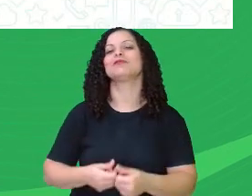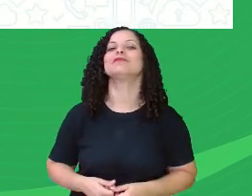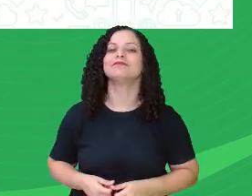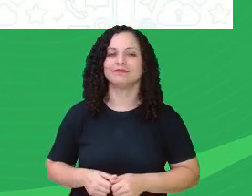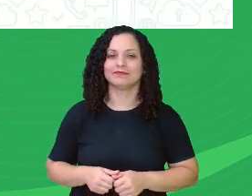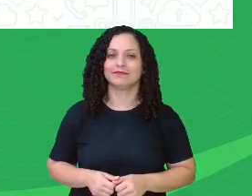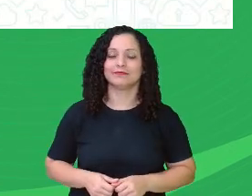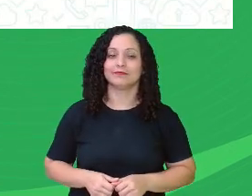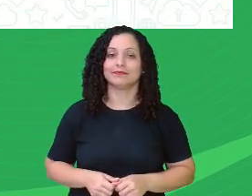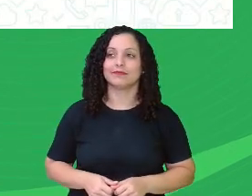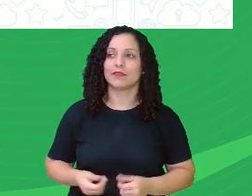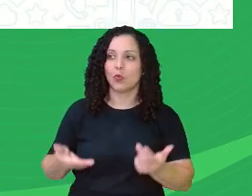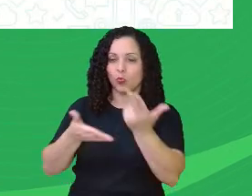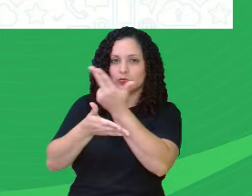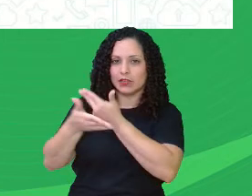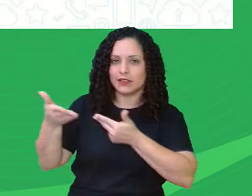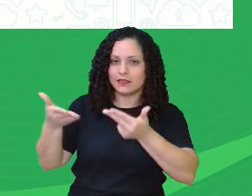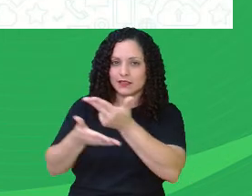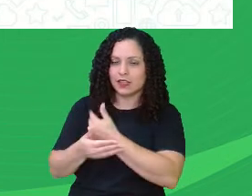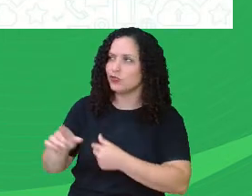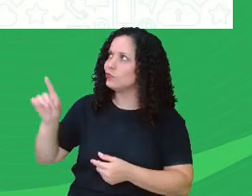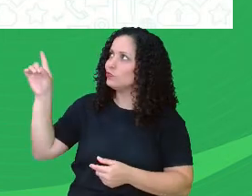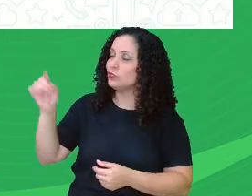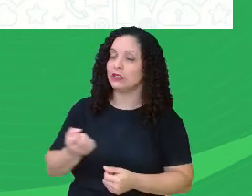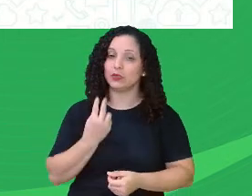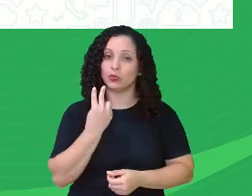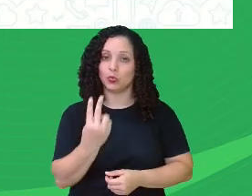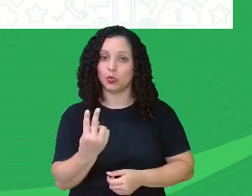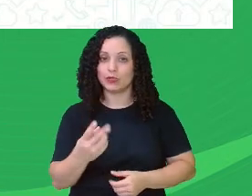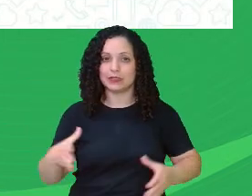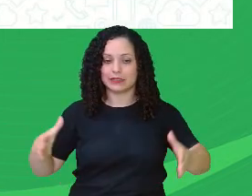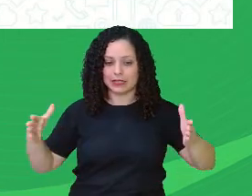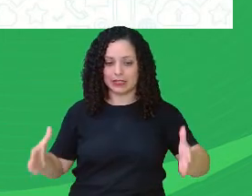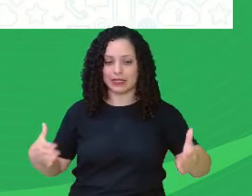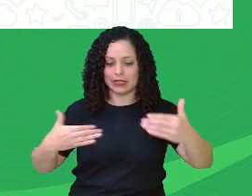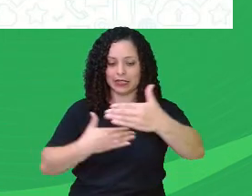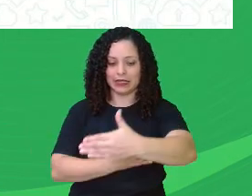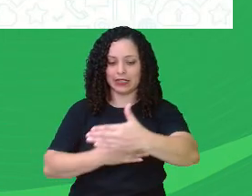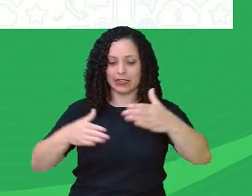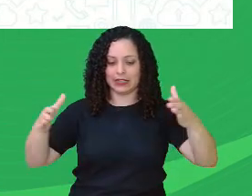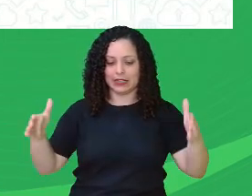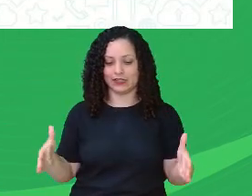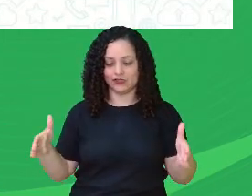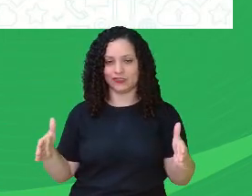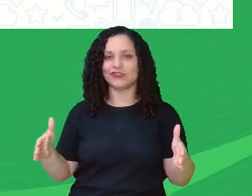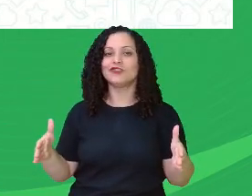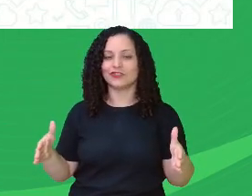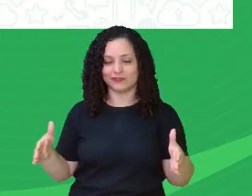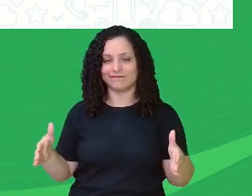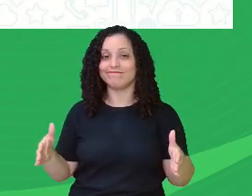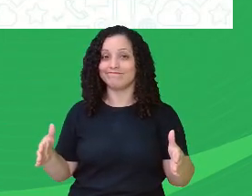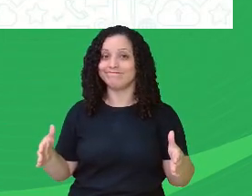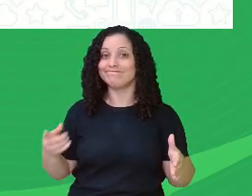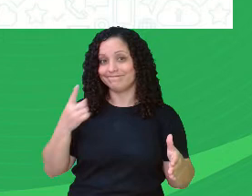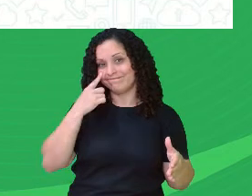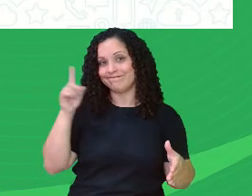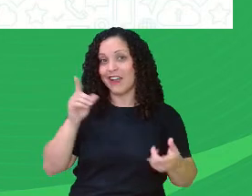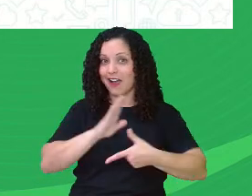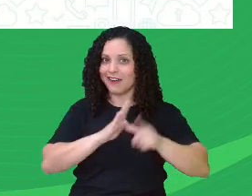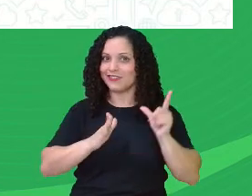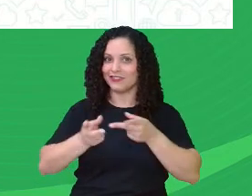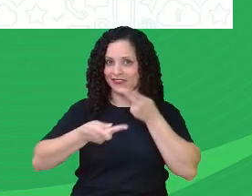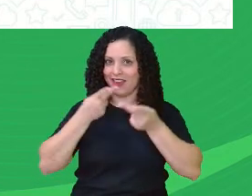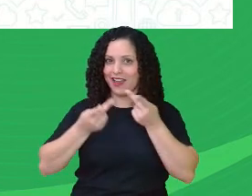Pessoal, a figura abaixo mostra 2 caixas de papelão. Olha aí, a professora falou agora há pouco sobre caixas, já estou falando.